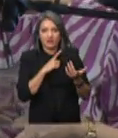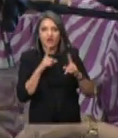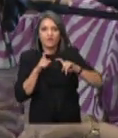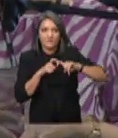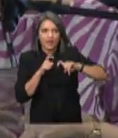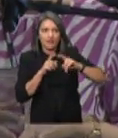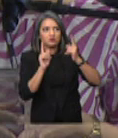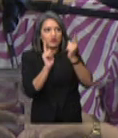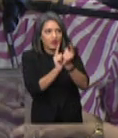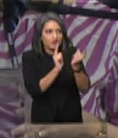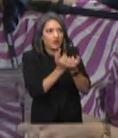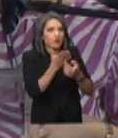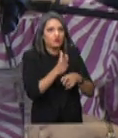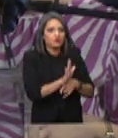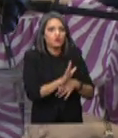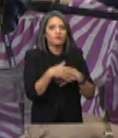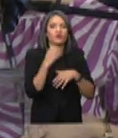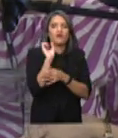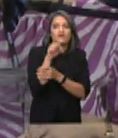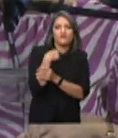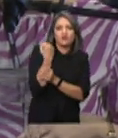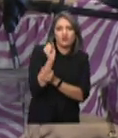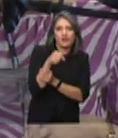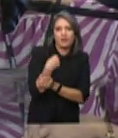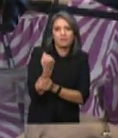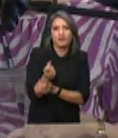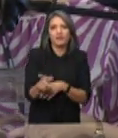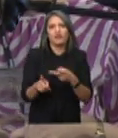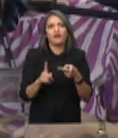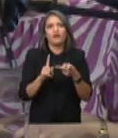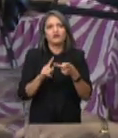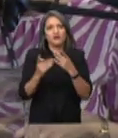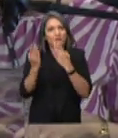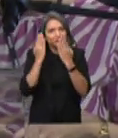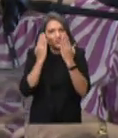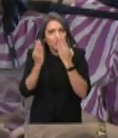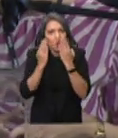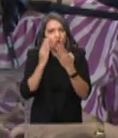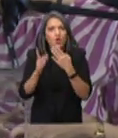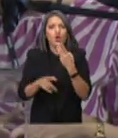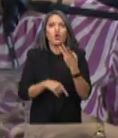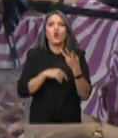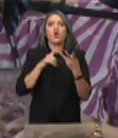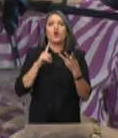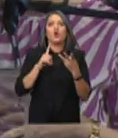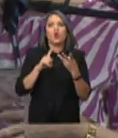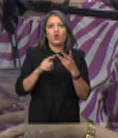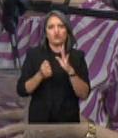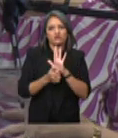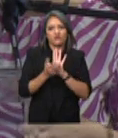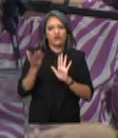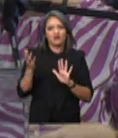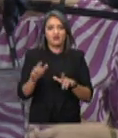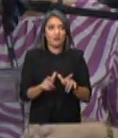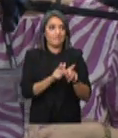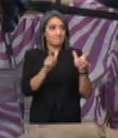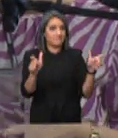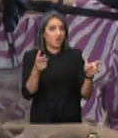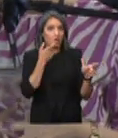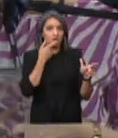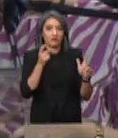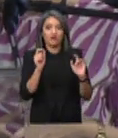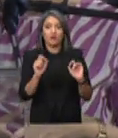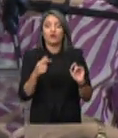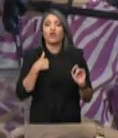médicos a fisioterapia psicólogos e atendimentos psicossociais a maioria dizia que queria sim